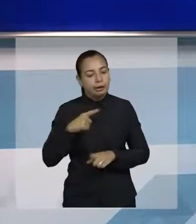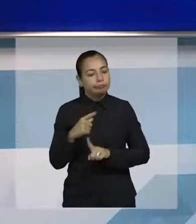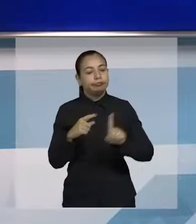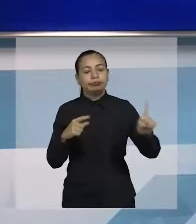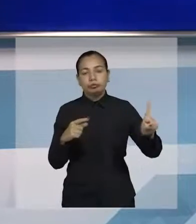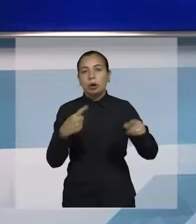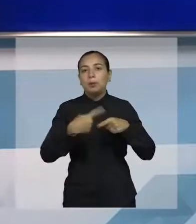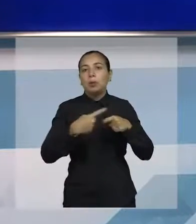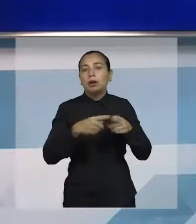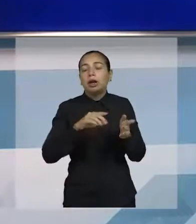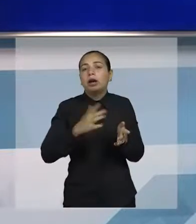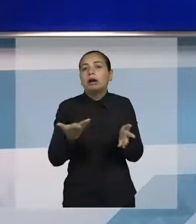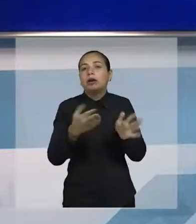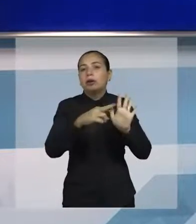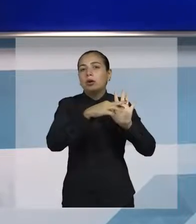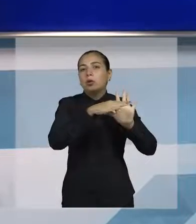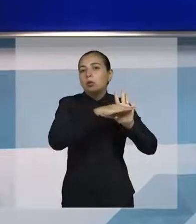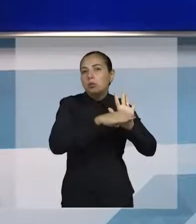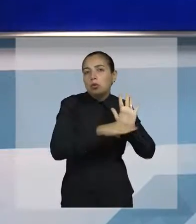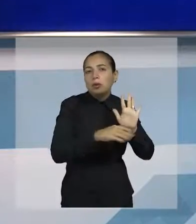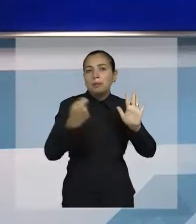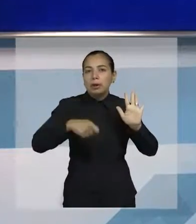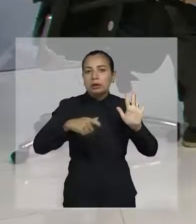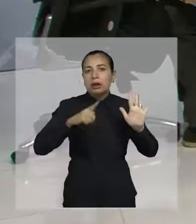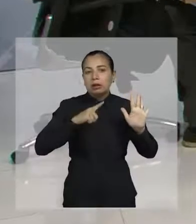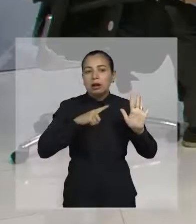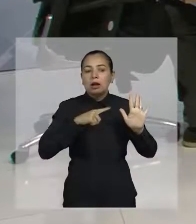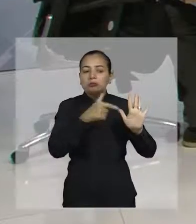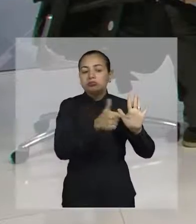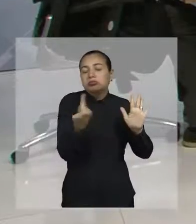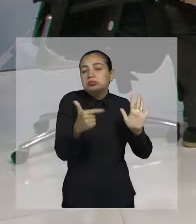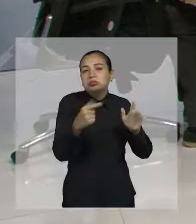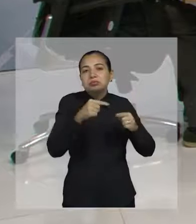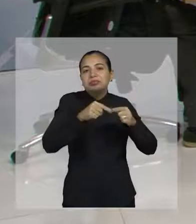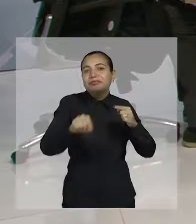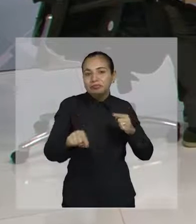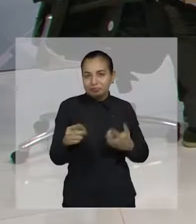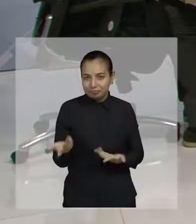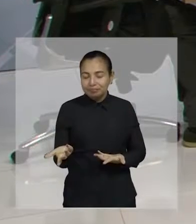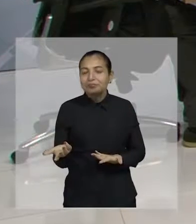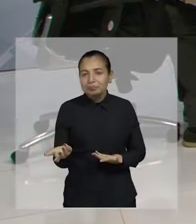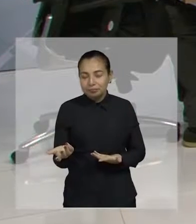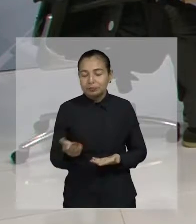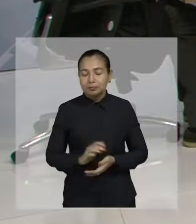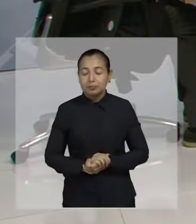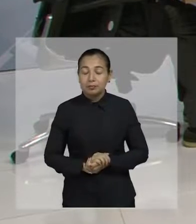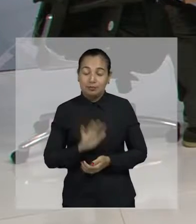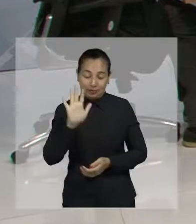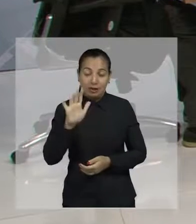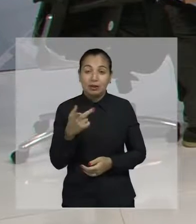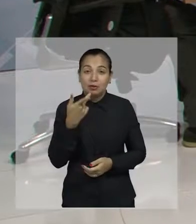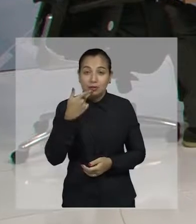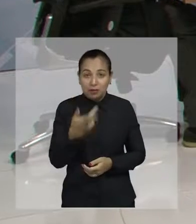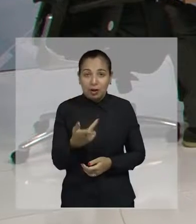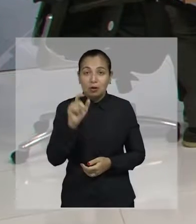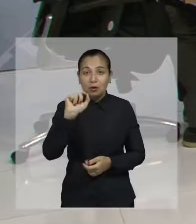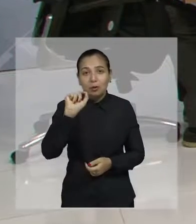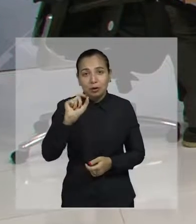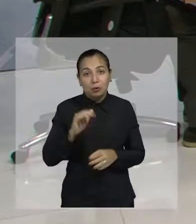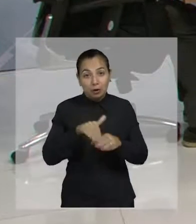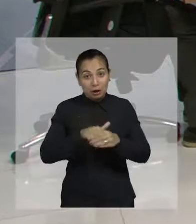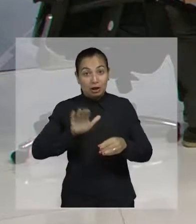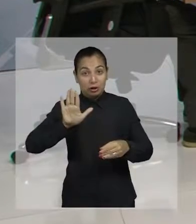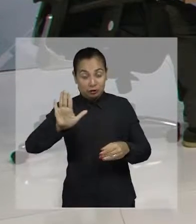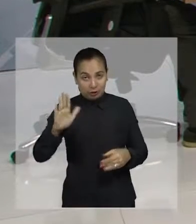estabelecidos. O que é que leva um homem que foi ministro da Fazenda? Você não viu a entrevista do Temer? Dizem que o candidato do governo é